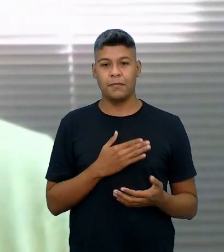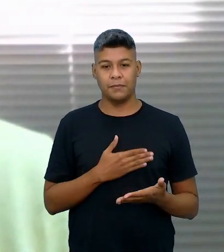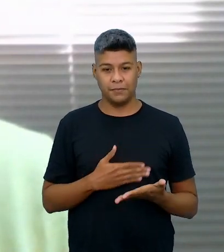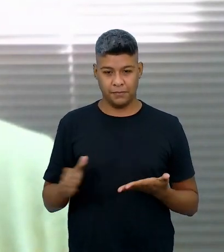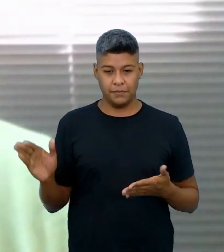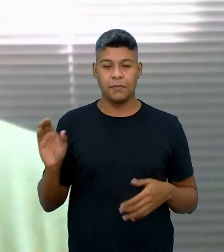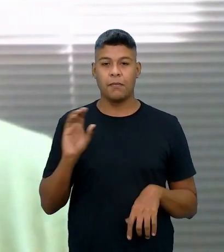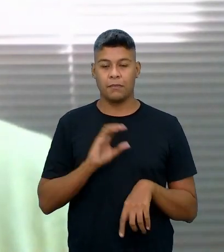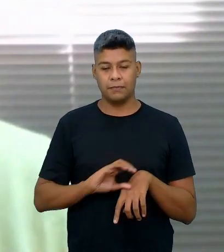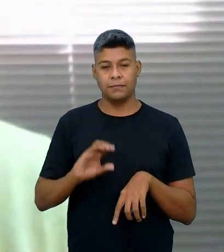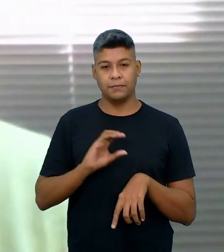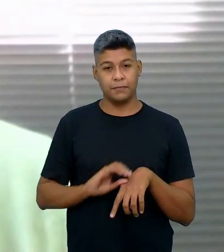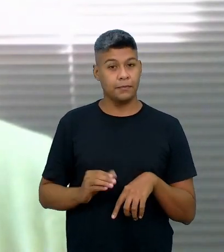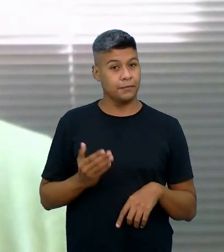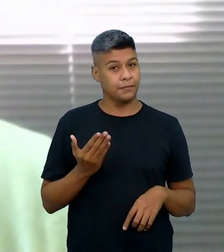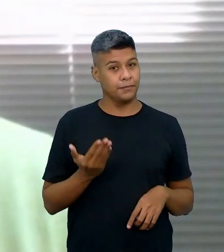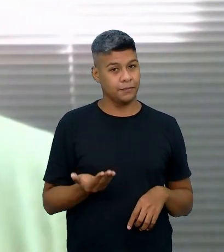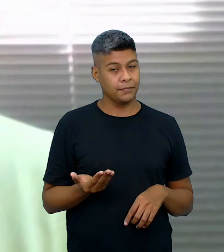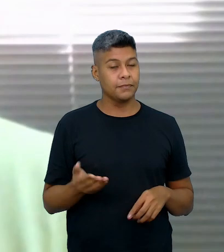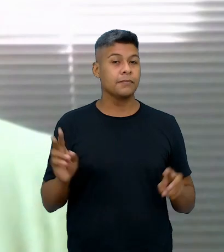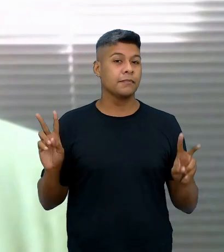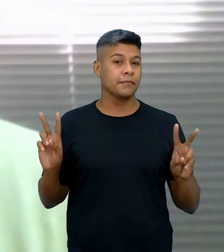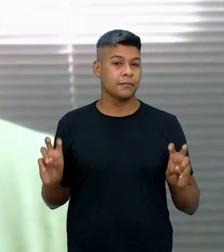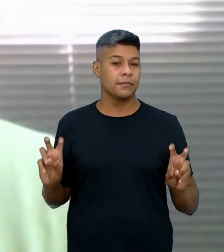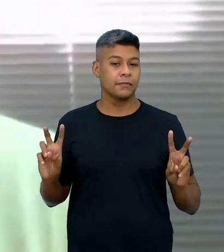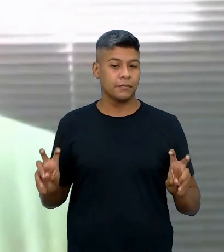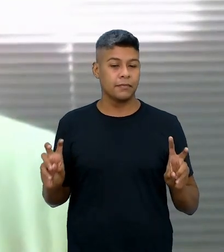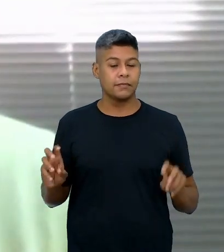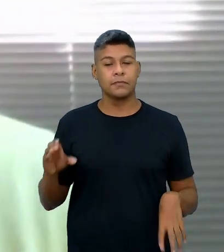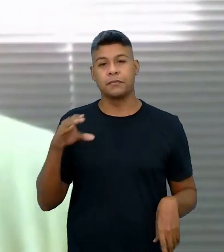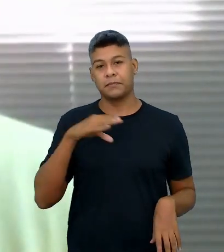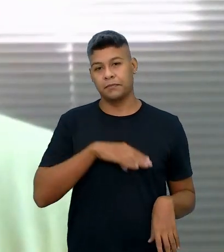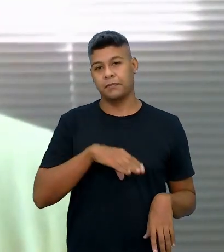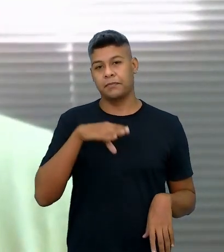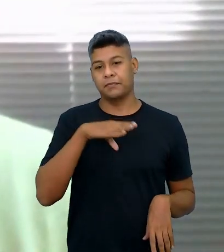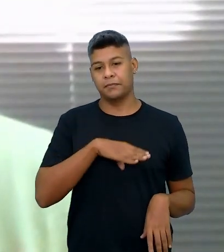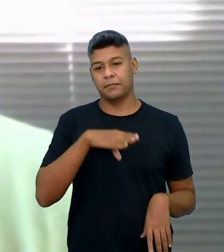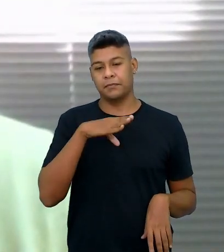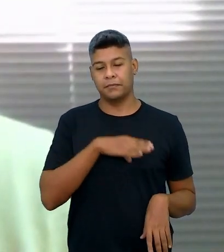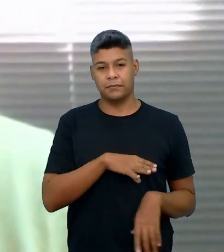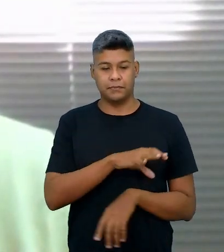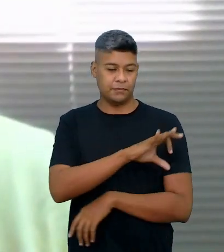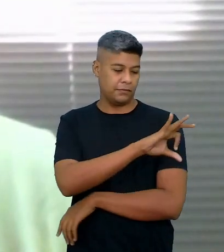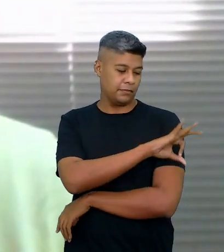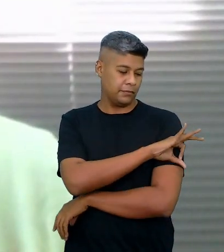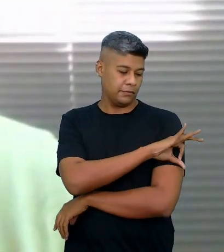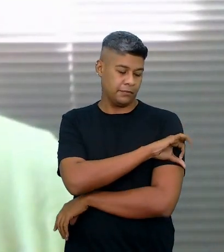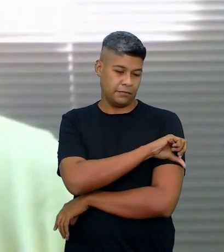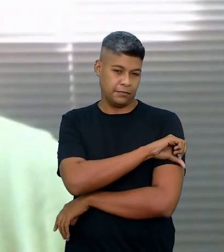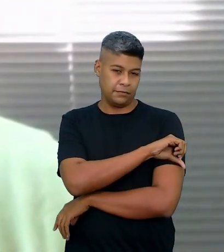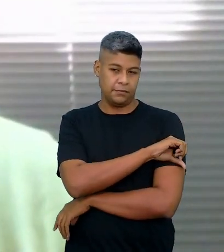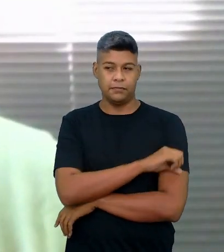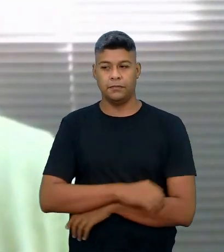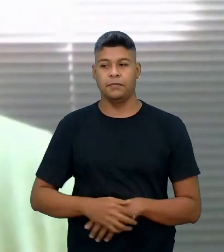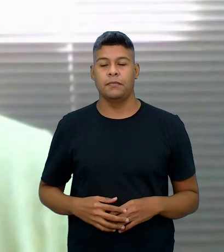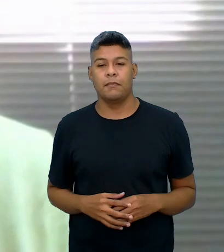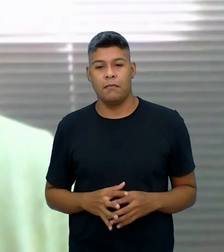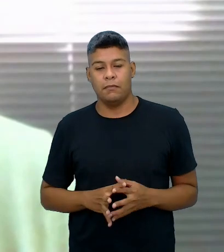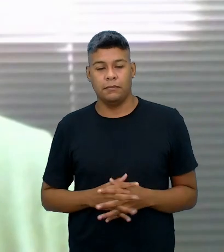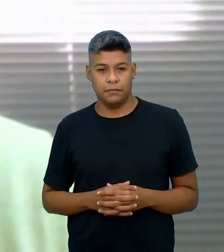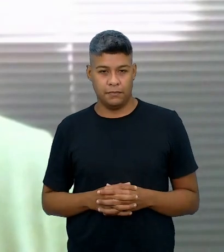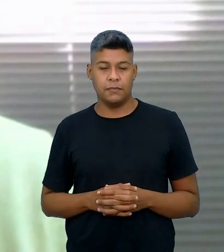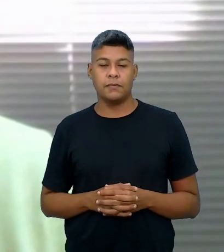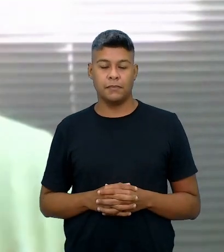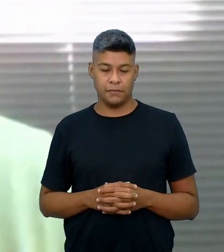uma formação com vocês a respeito de língua portuguesa no 9º ano do ensino fundamental. Para isso, eu